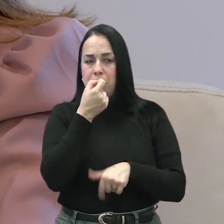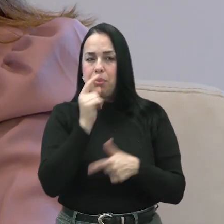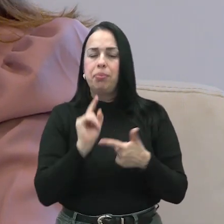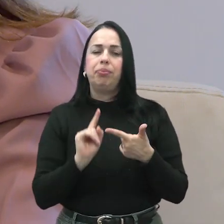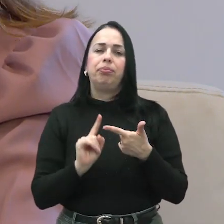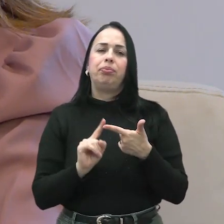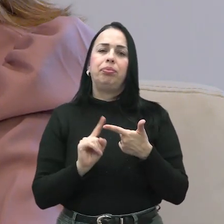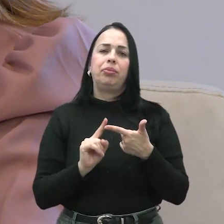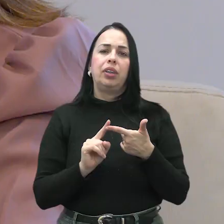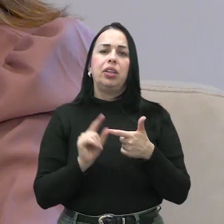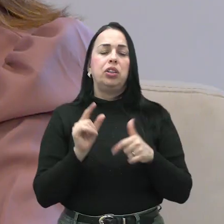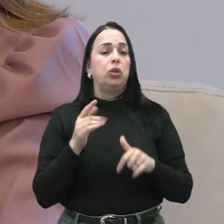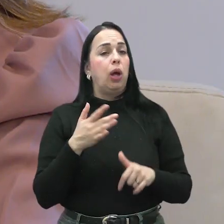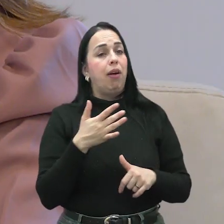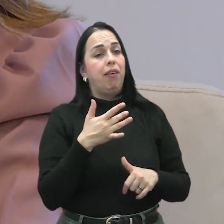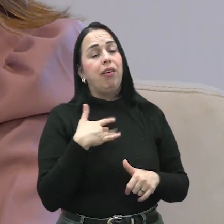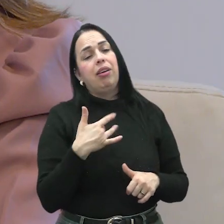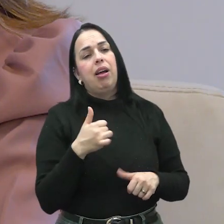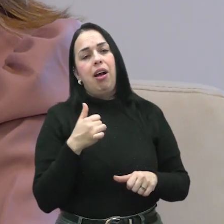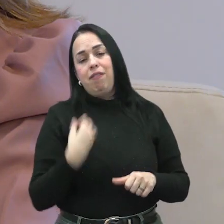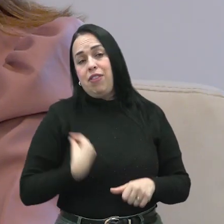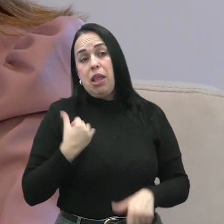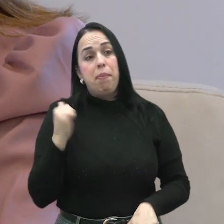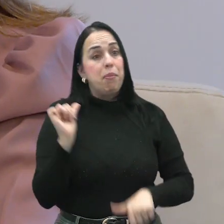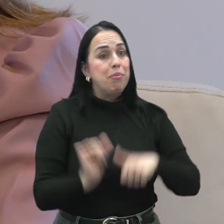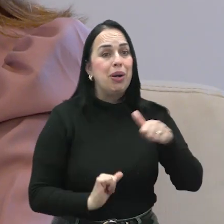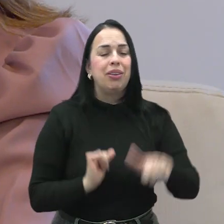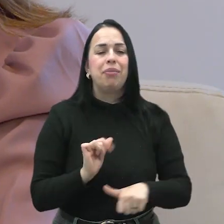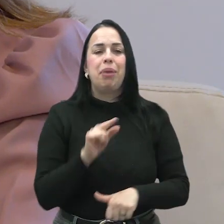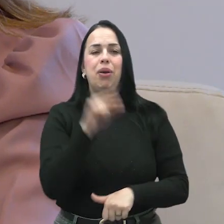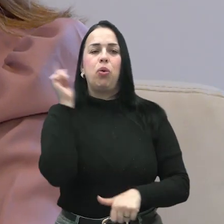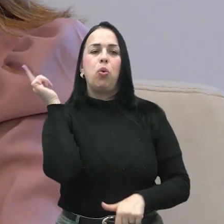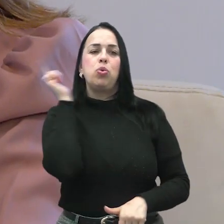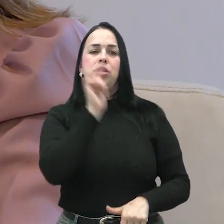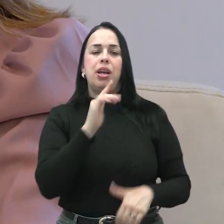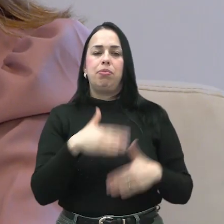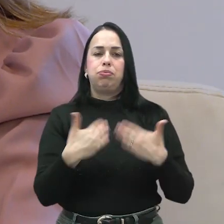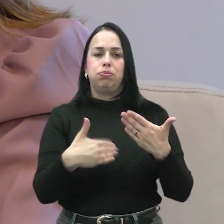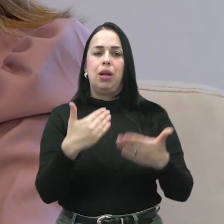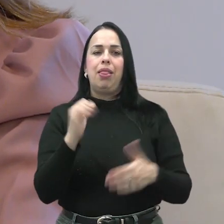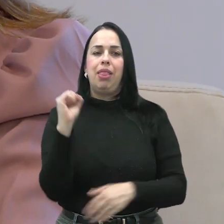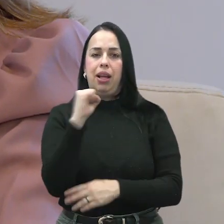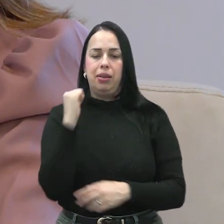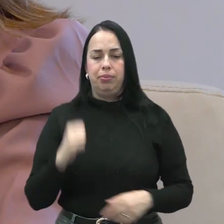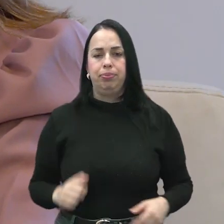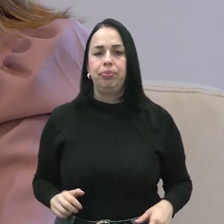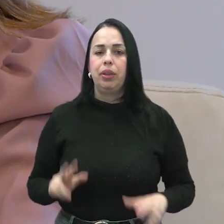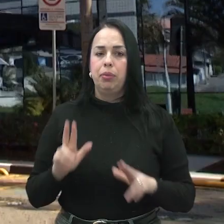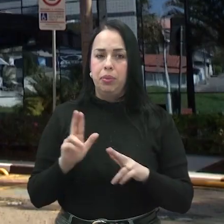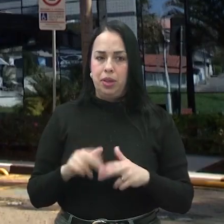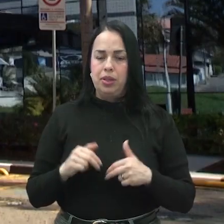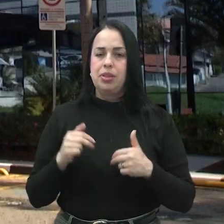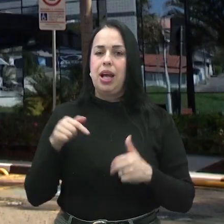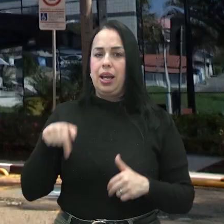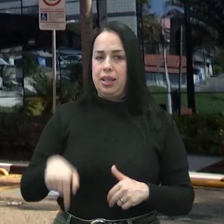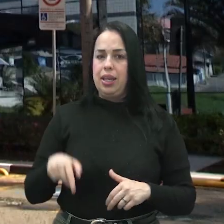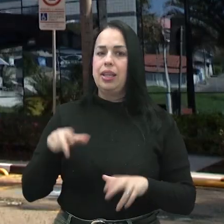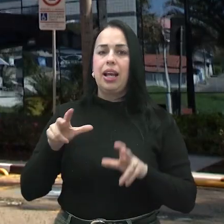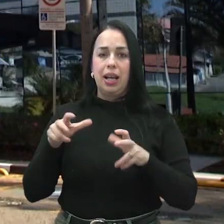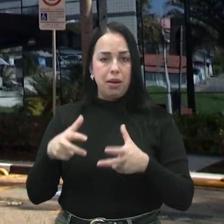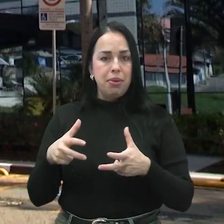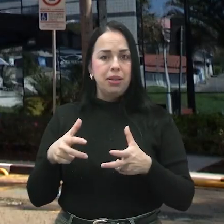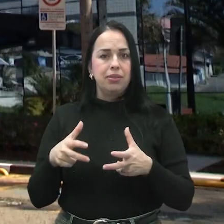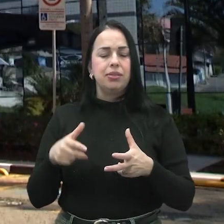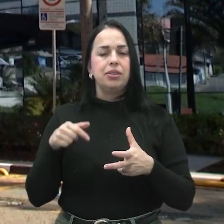elas medicamentosas, sejam elas de mudança de estilo de vida, para que o paciente consiga, assim, evitar a progressão para uma diabetes. Na Câmara de São José